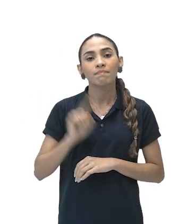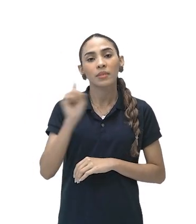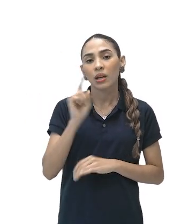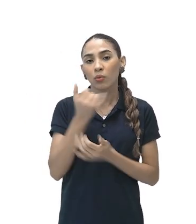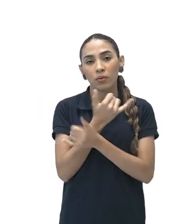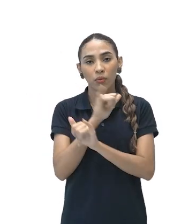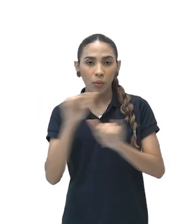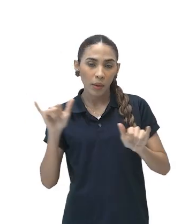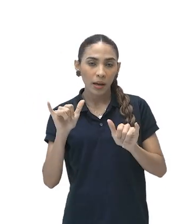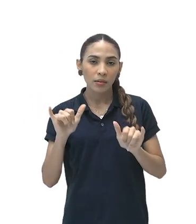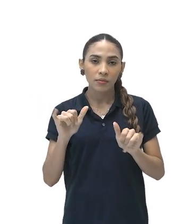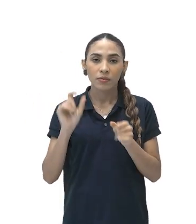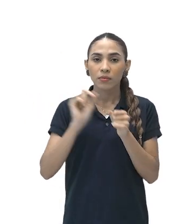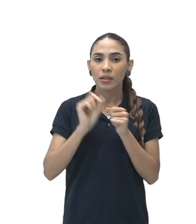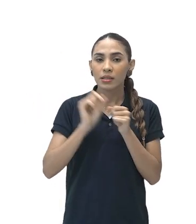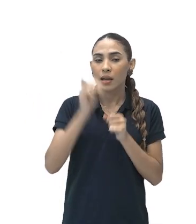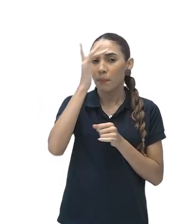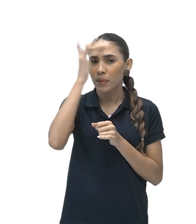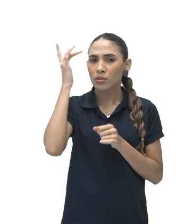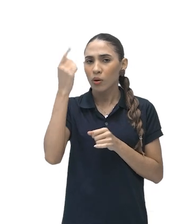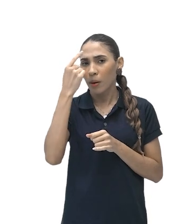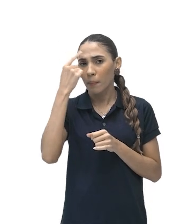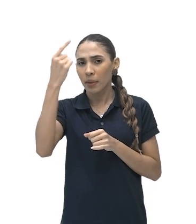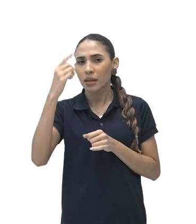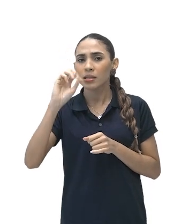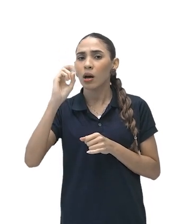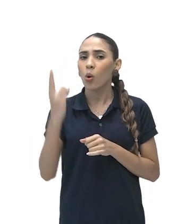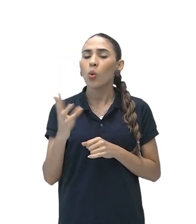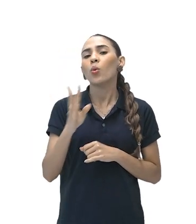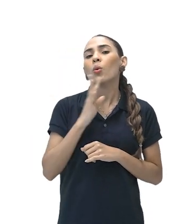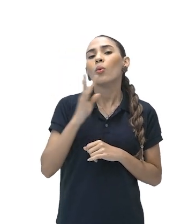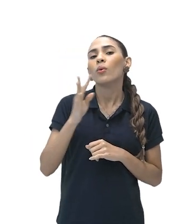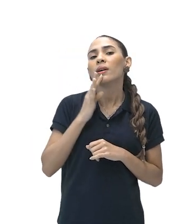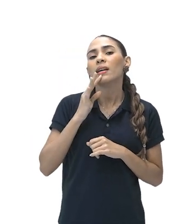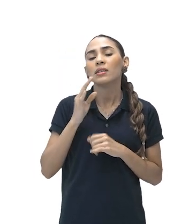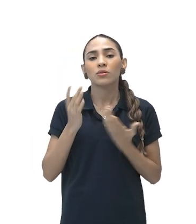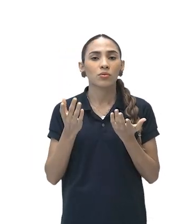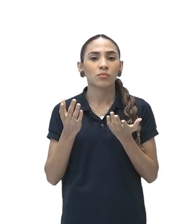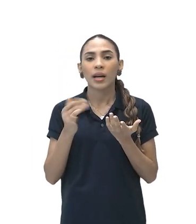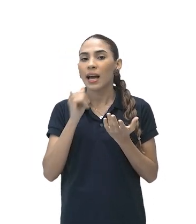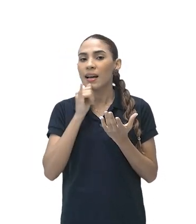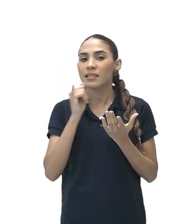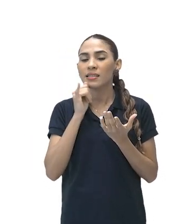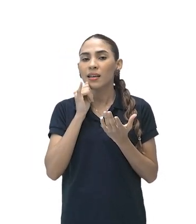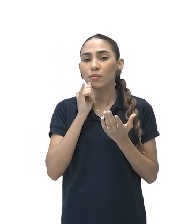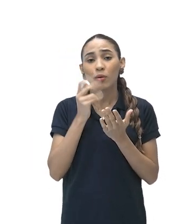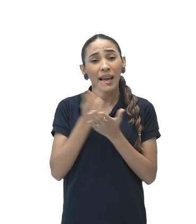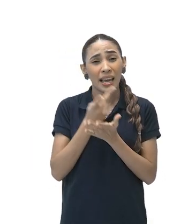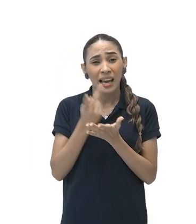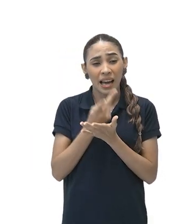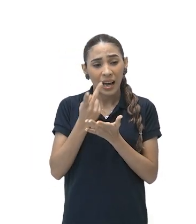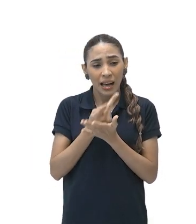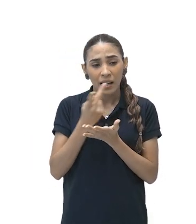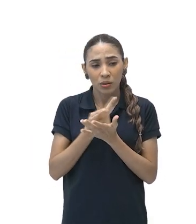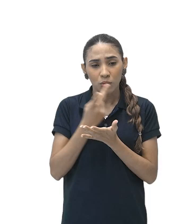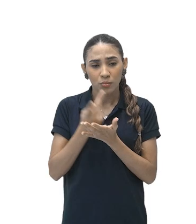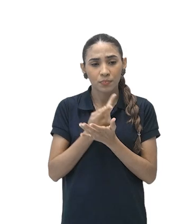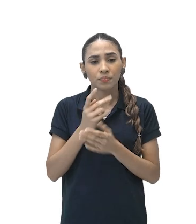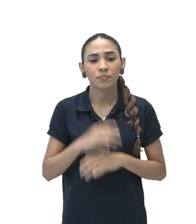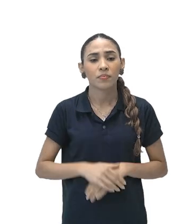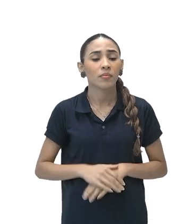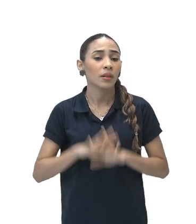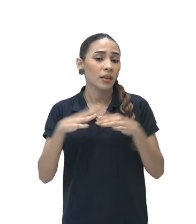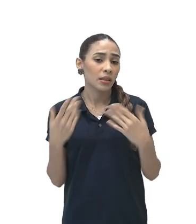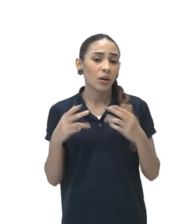Desinformar, fazer com que as pessoas pensem ou conheçam alguns fatos de maneira equivocada, correto?